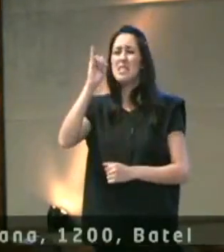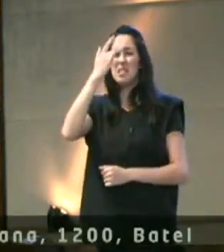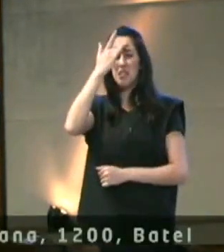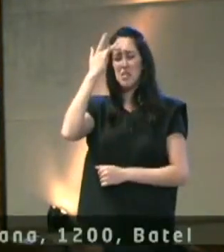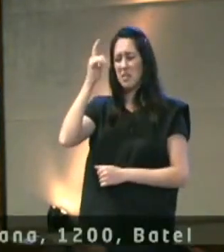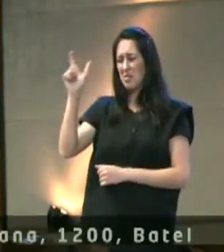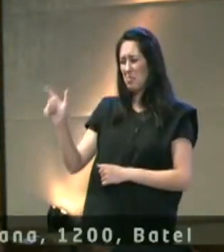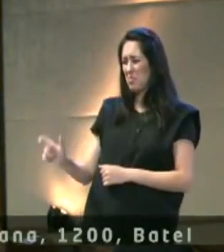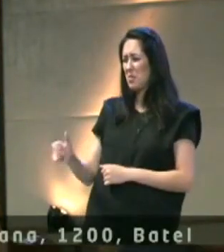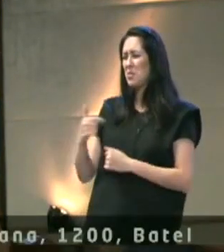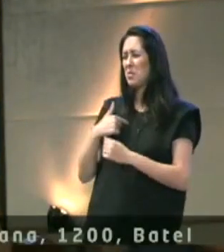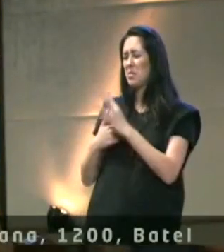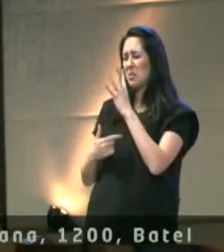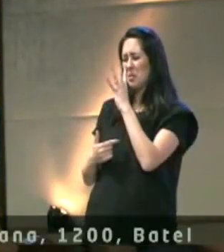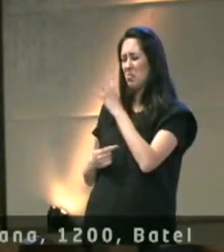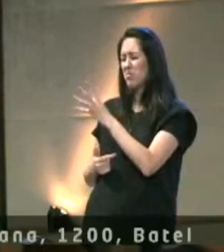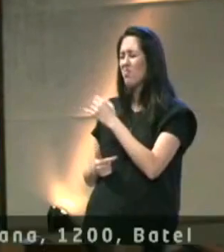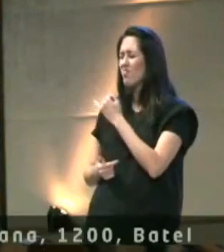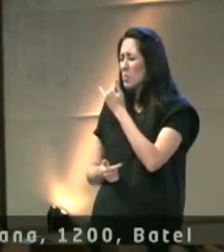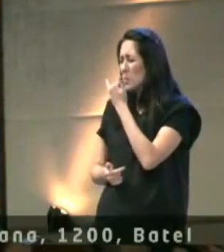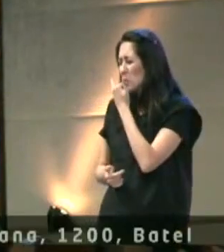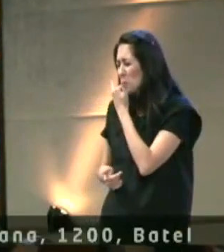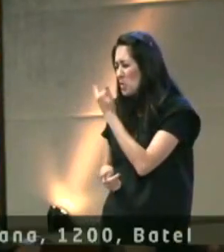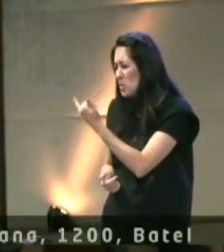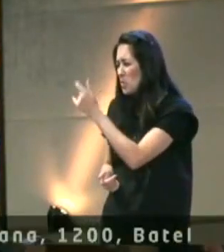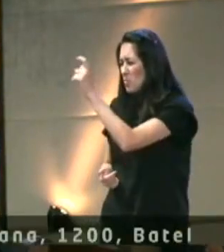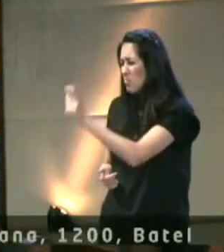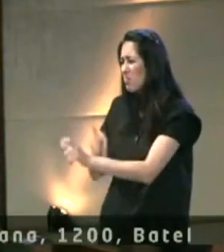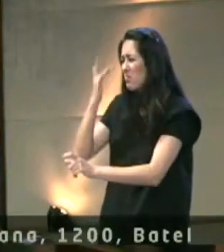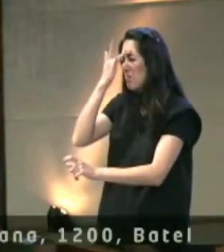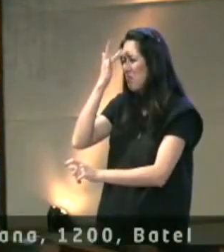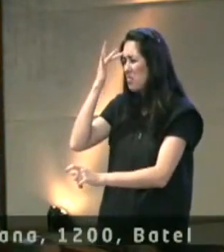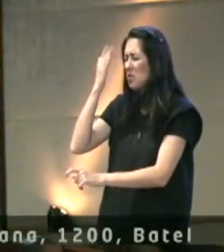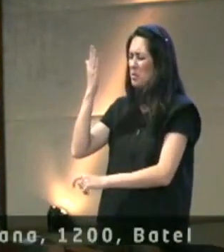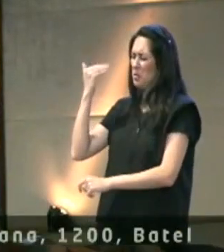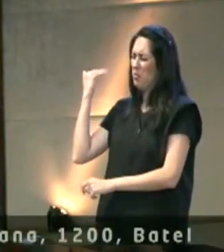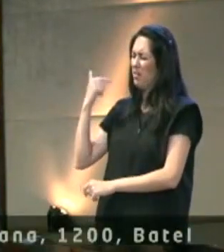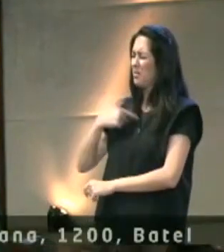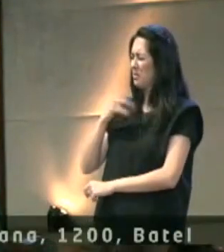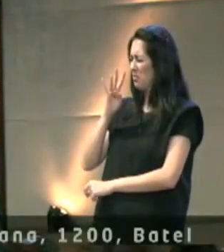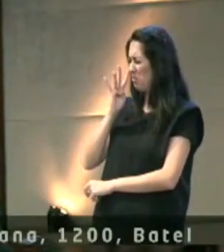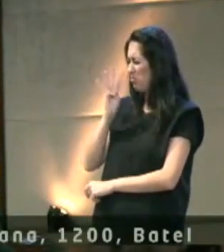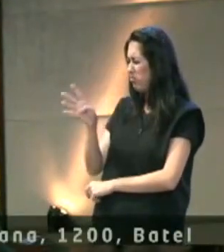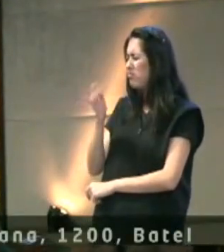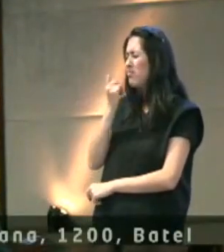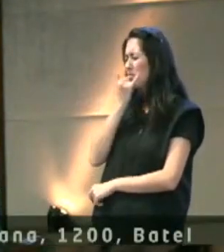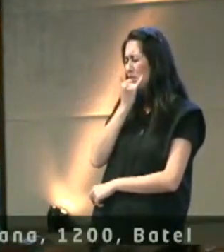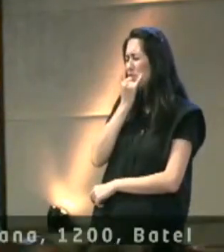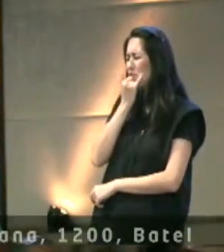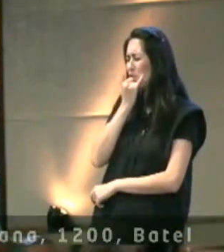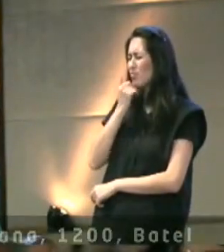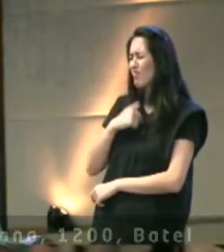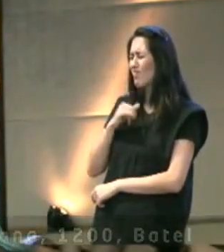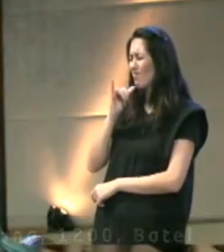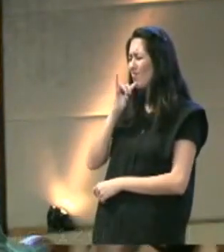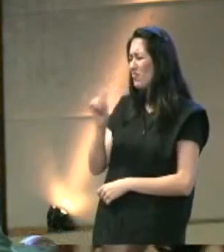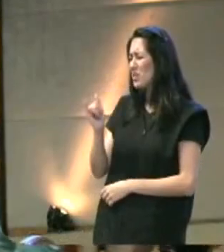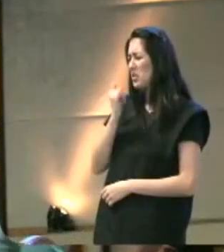lado, cochicha no ouvido dessa pessoa e diz: eu pedi perdão a Deus, mas eu preciso pedir perdão para